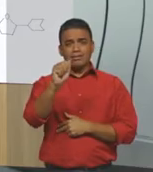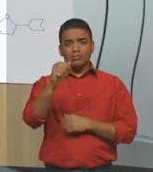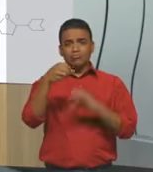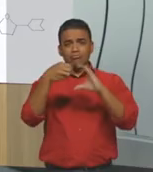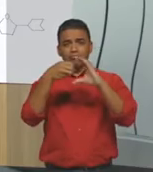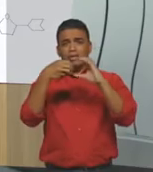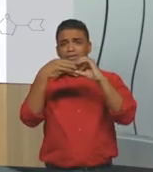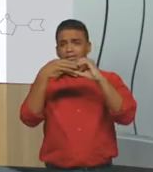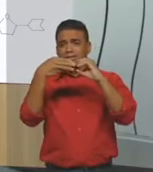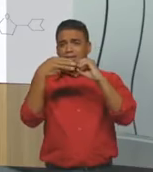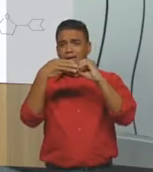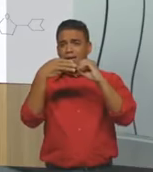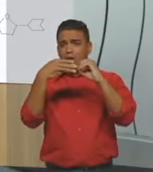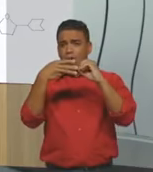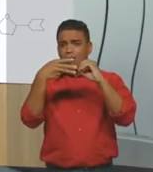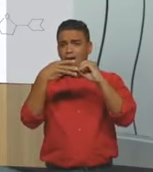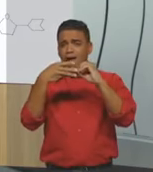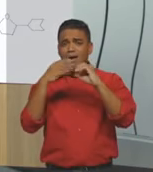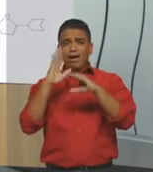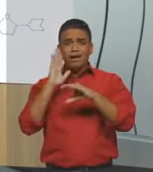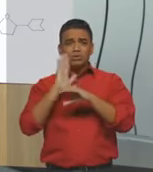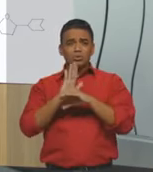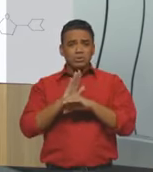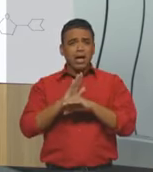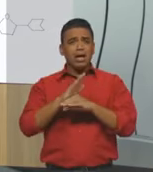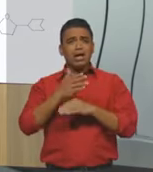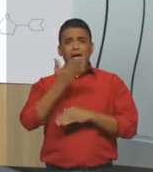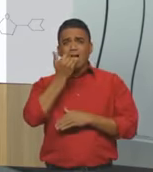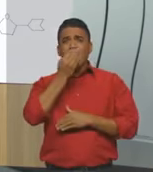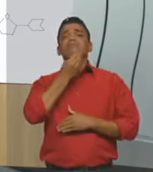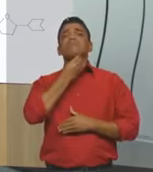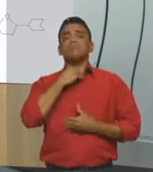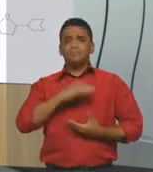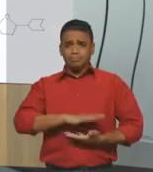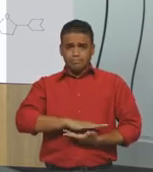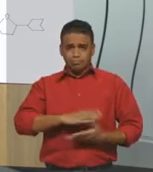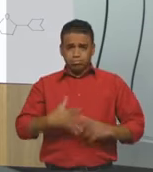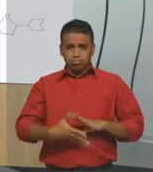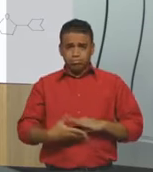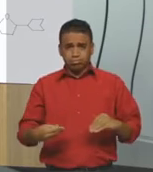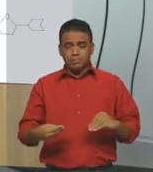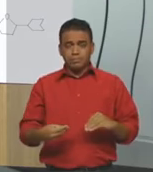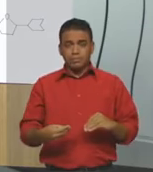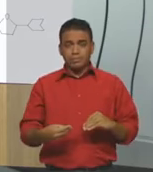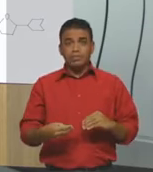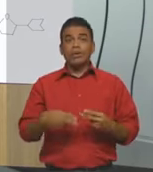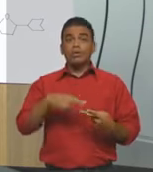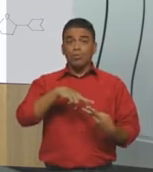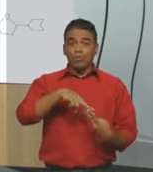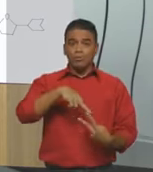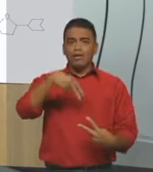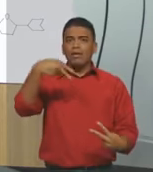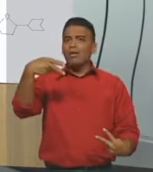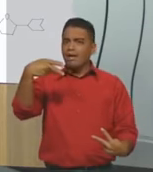enzima, para estar fazendo a digestão. Como que vai ser isso? O DNA, ele vai ter a